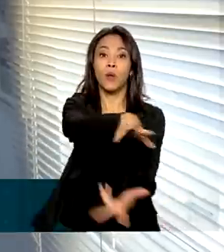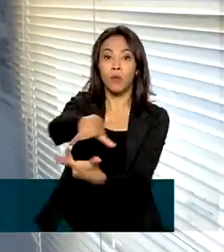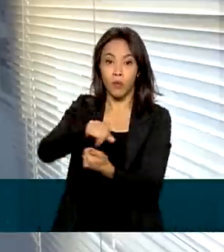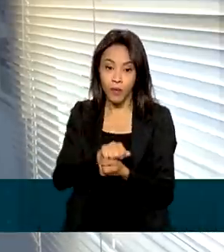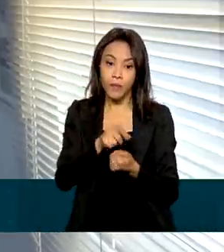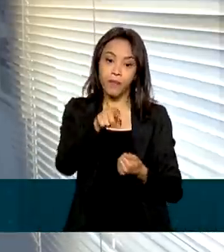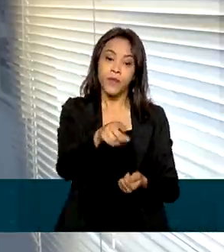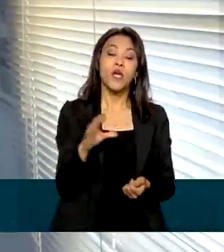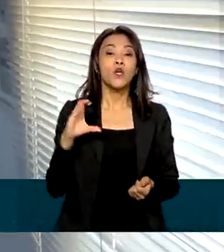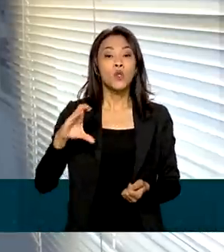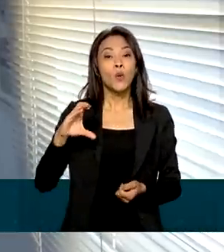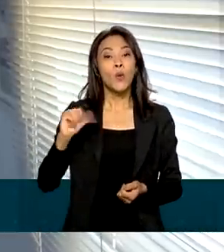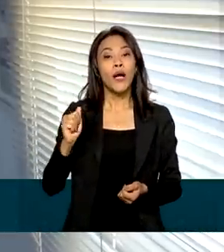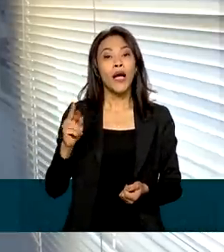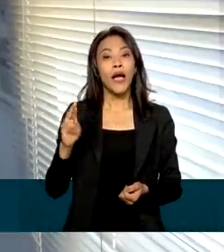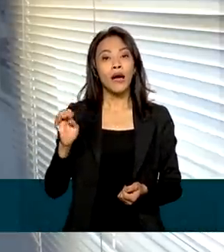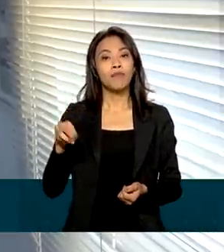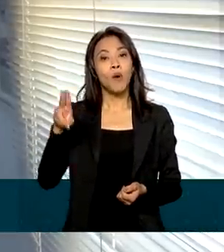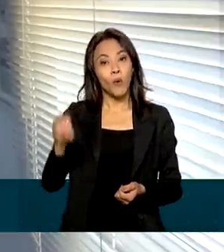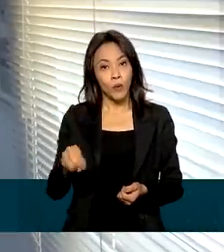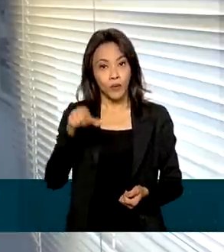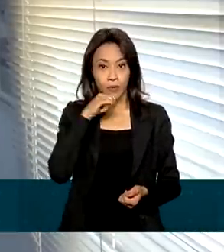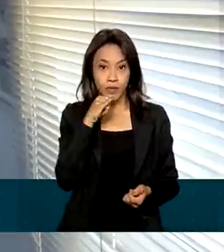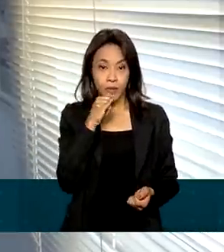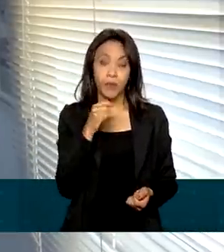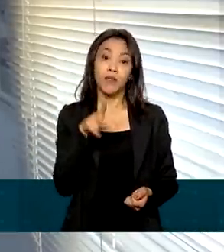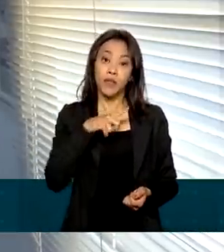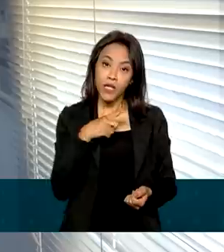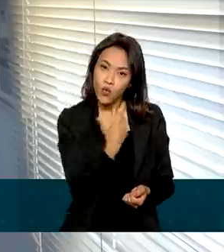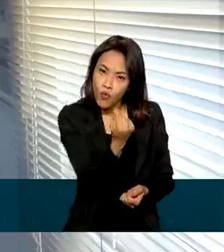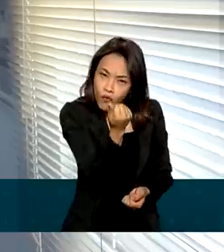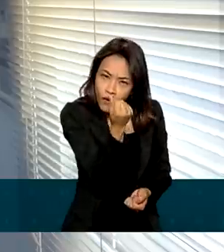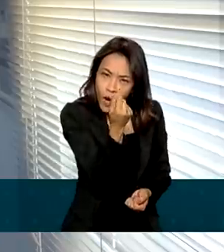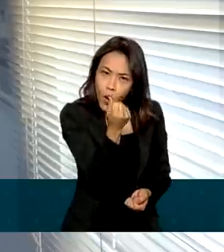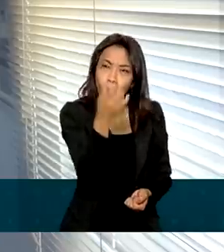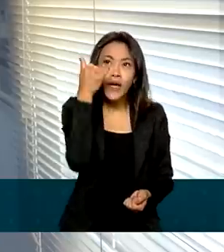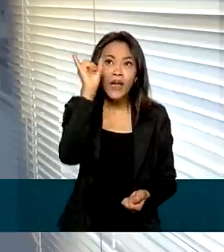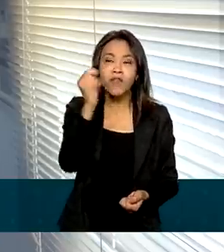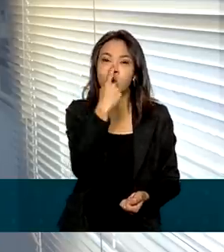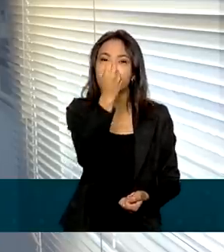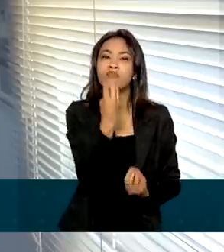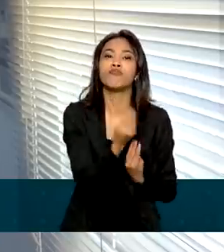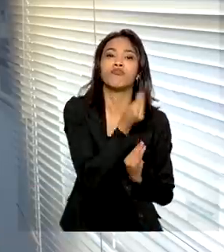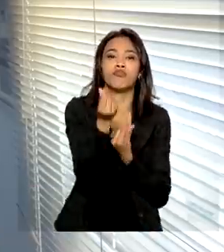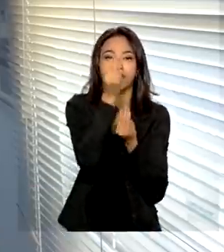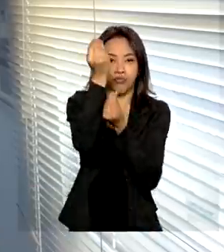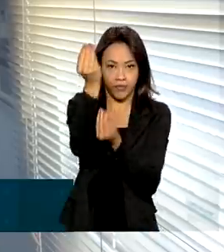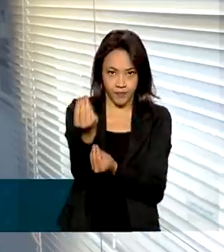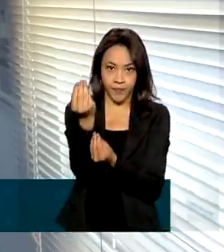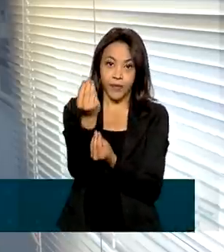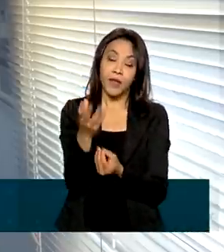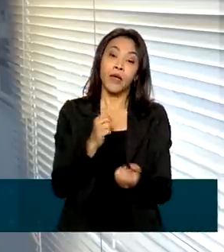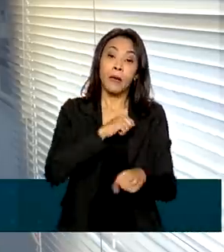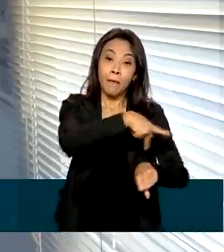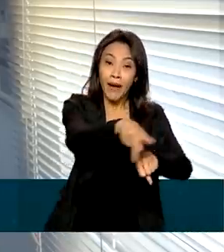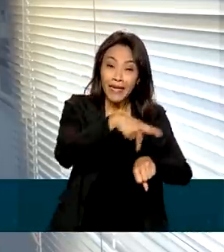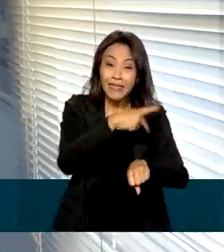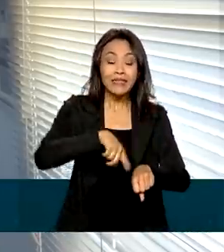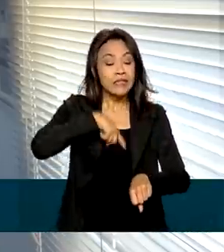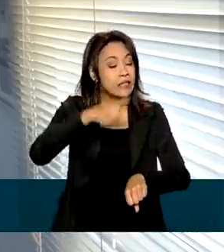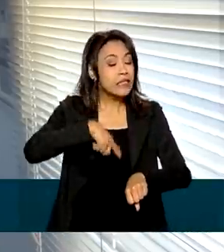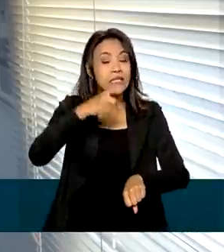é atribuído um valor para cada tonelada de carbono que deixou de ser emitida na atmosfera países com